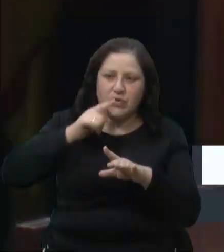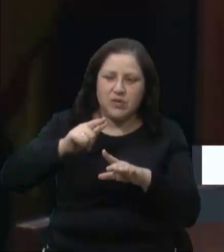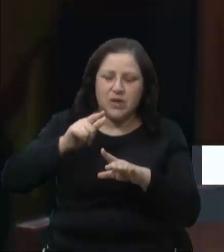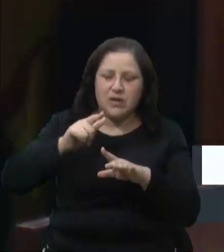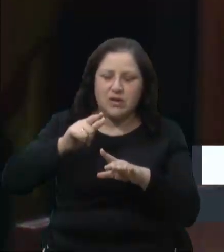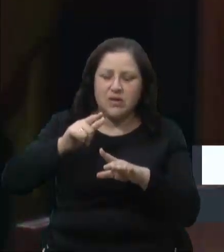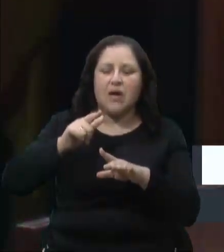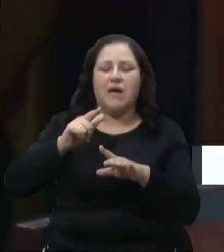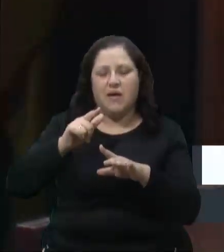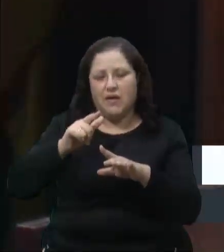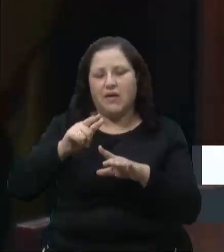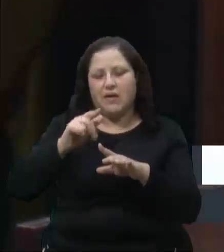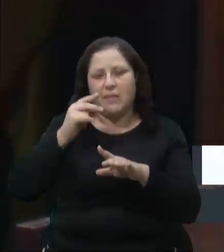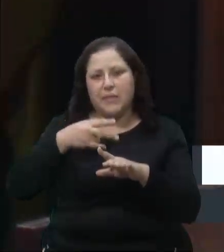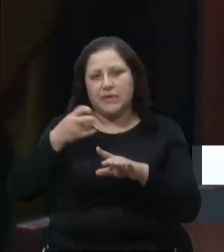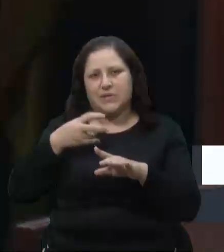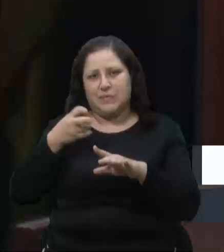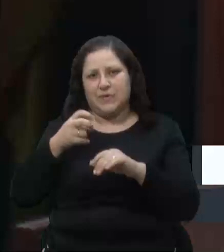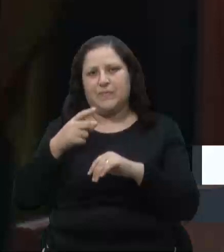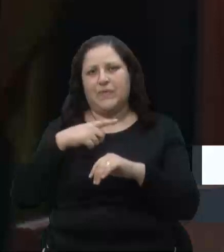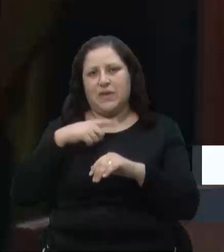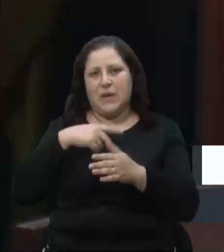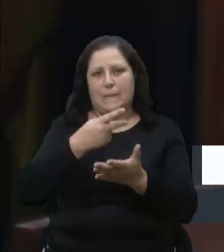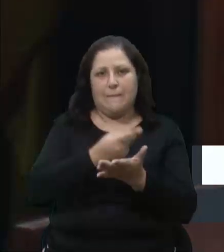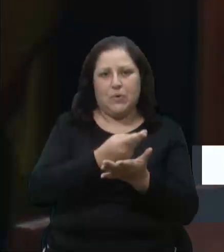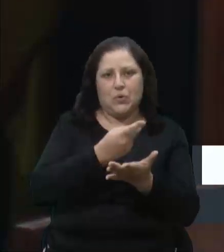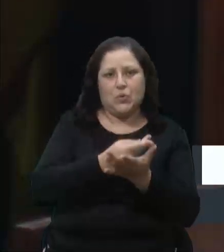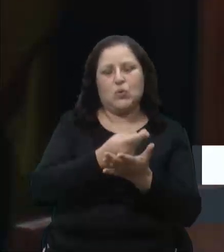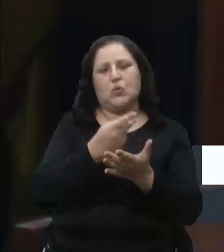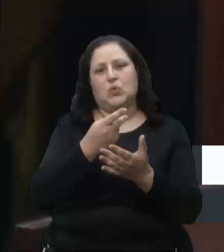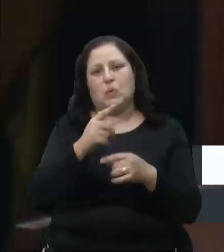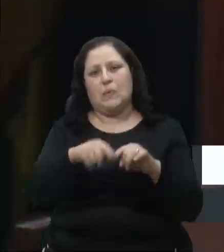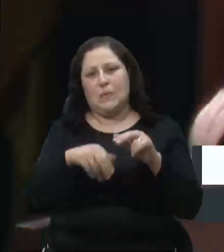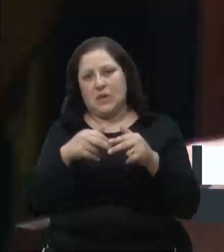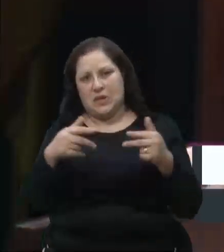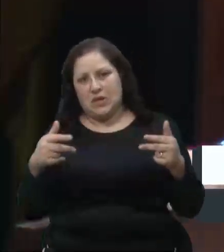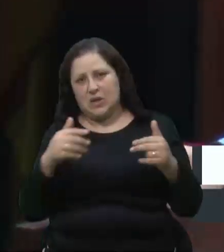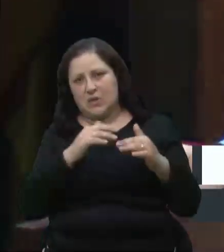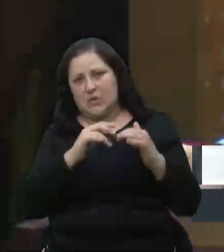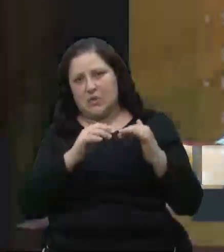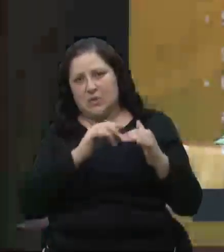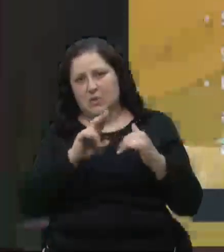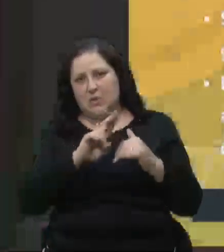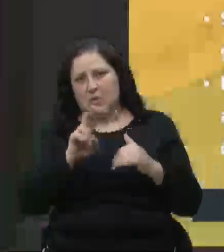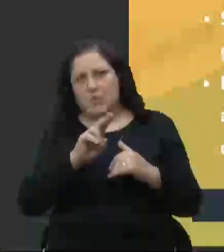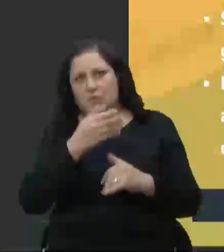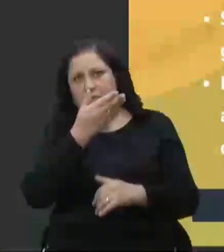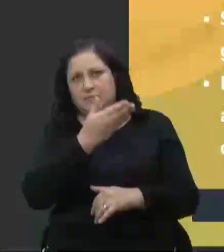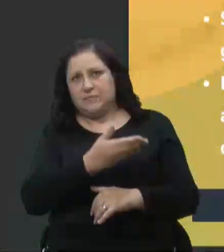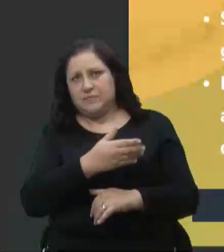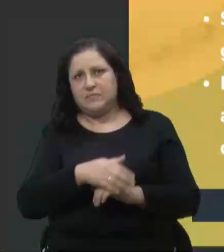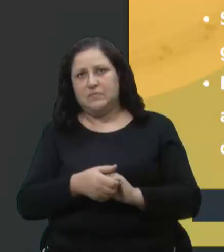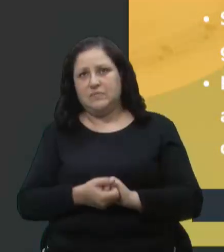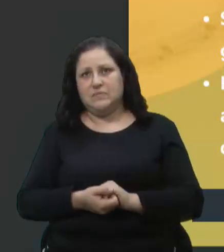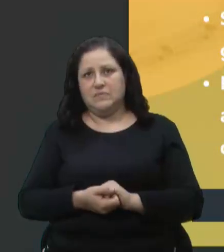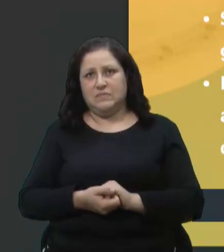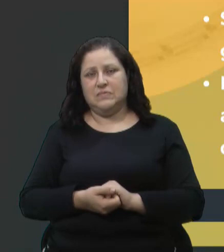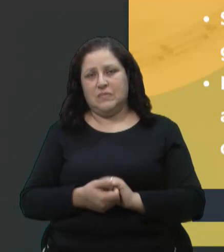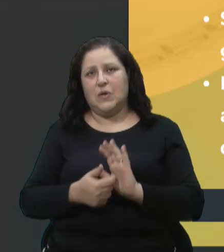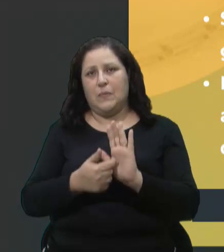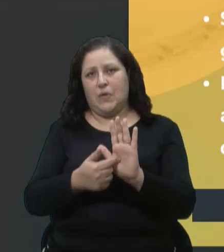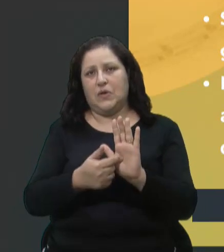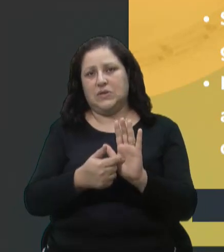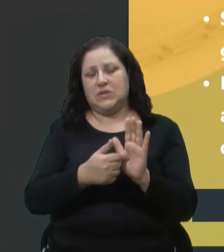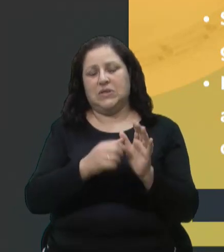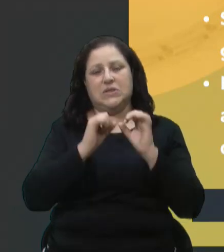o dia, e existe um produto, um equipamento, que é o Libre, que eles apresentaram para a Secretaria da